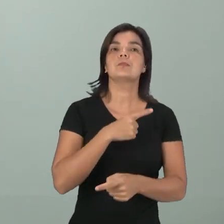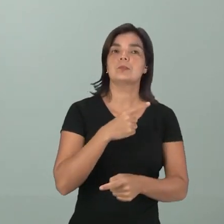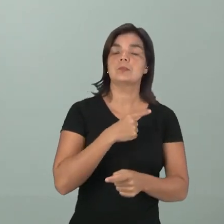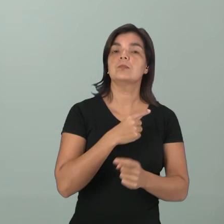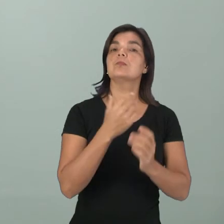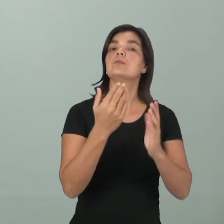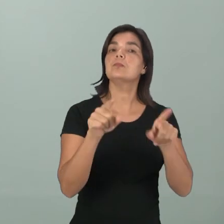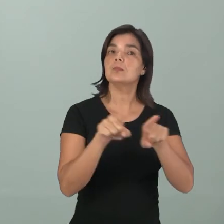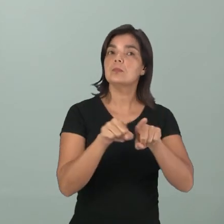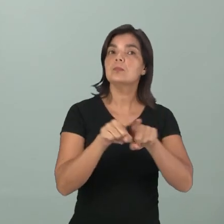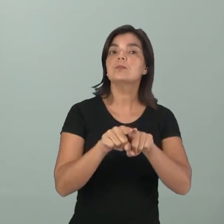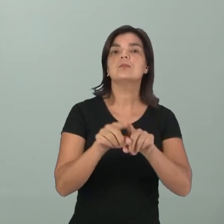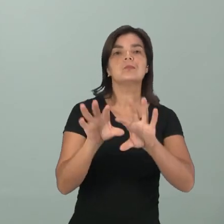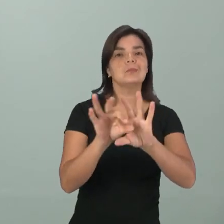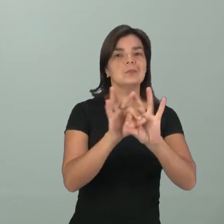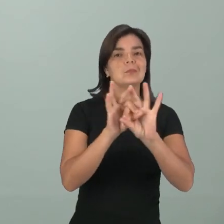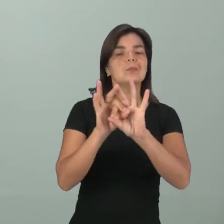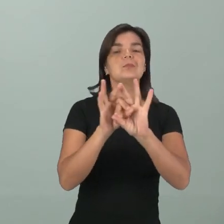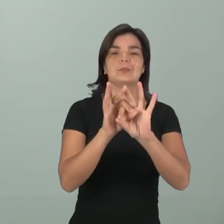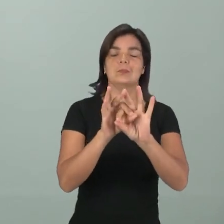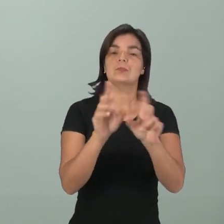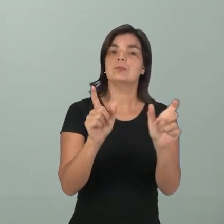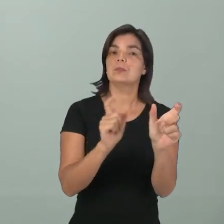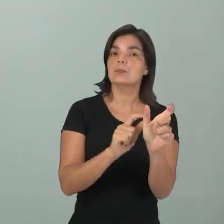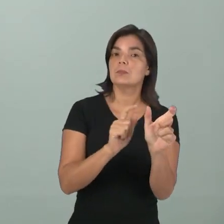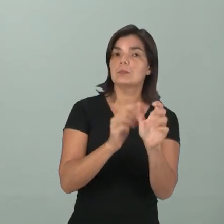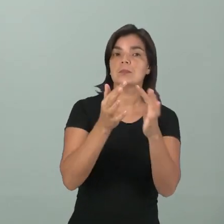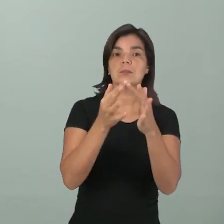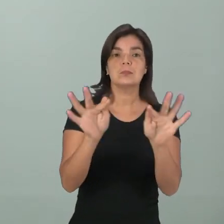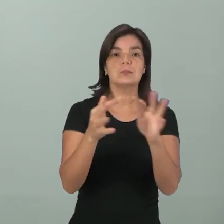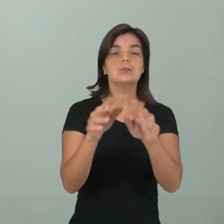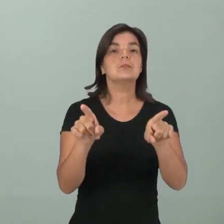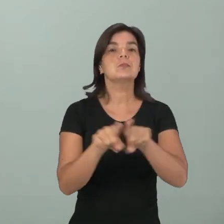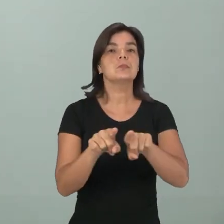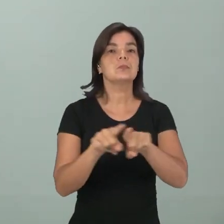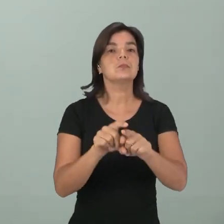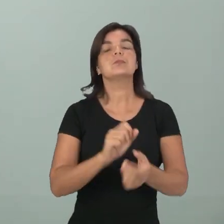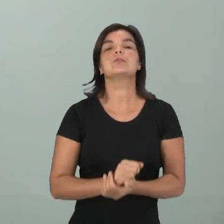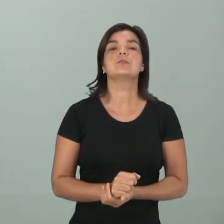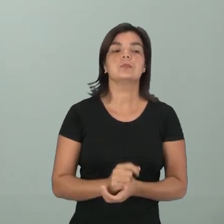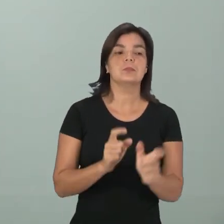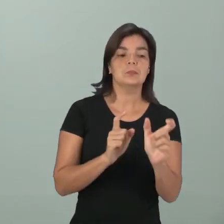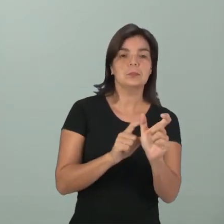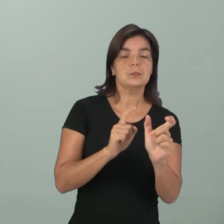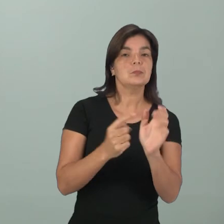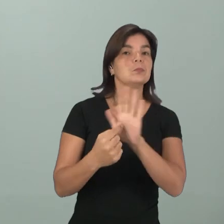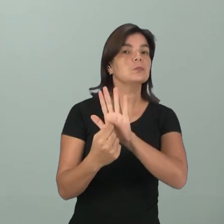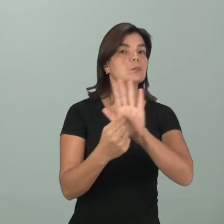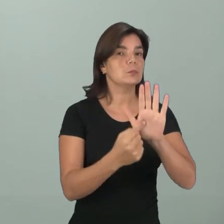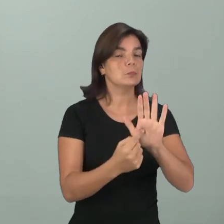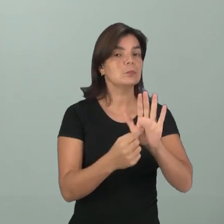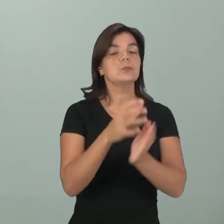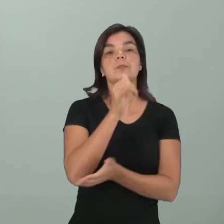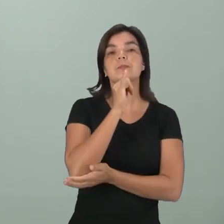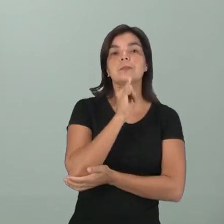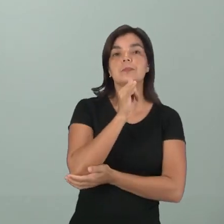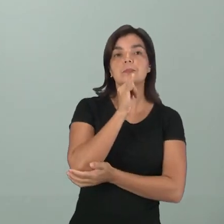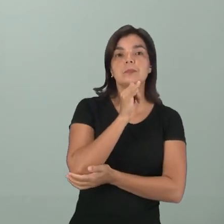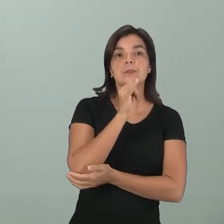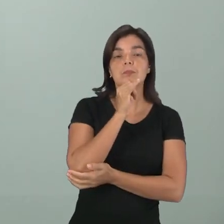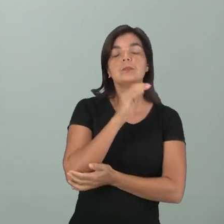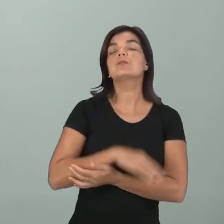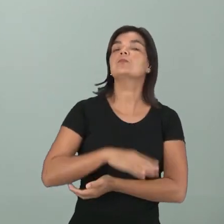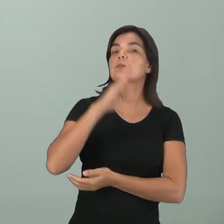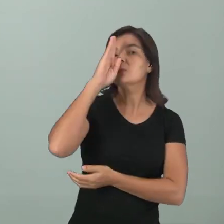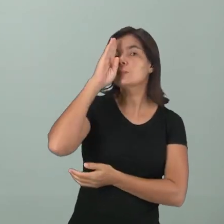os conectivos para ligar essas orações, essas frases. As palavras destacadas nos exemplos são